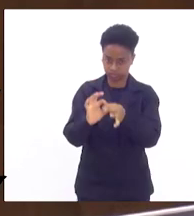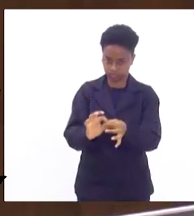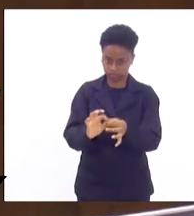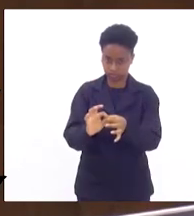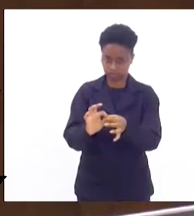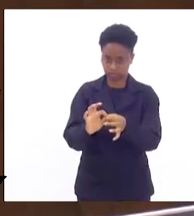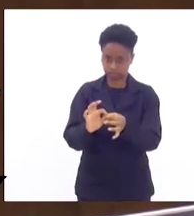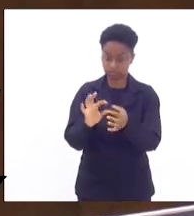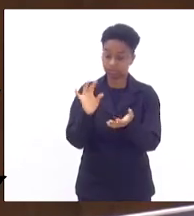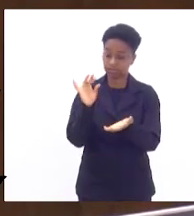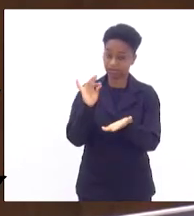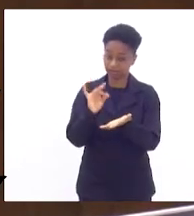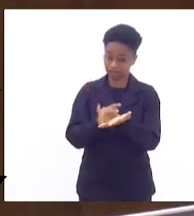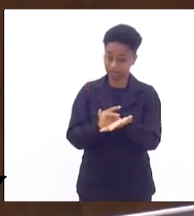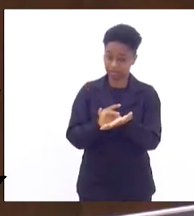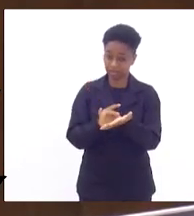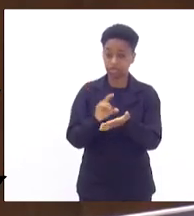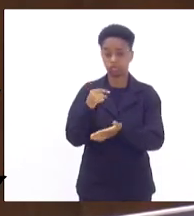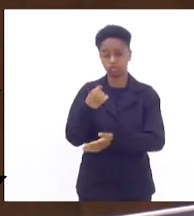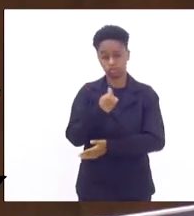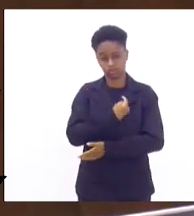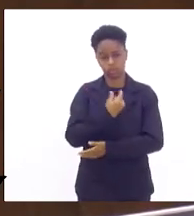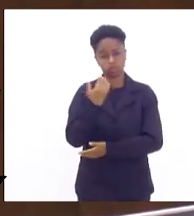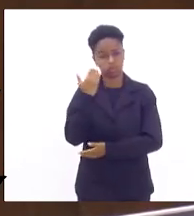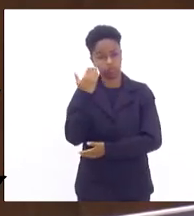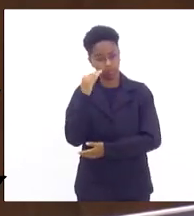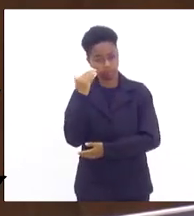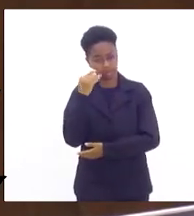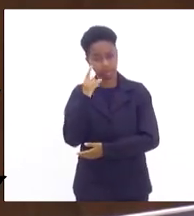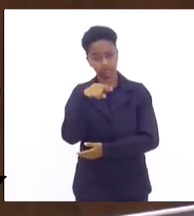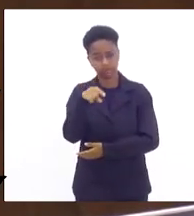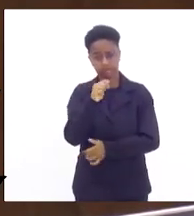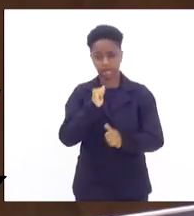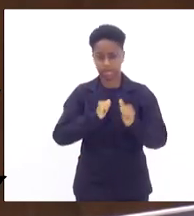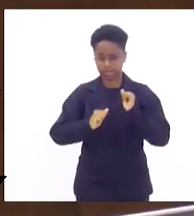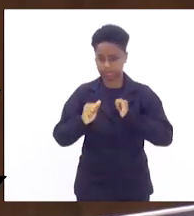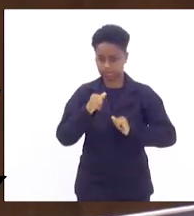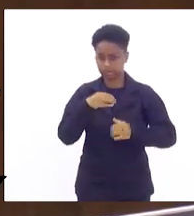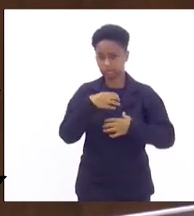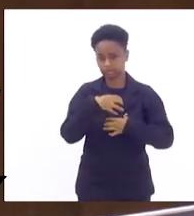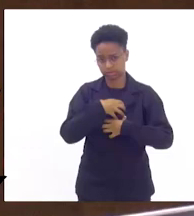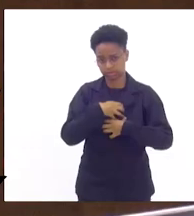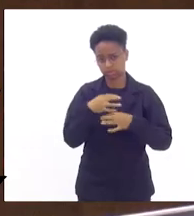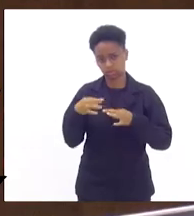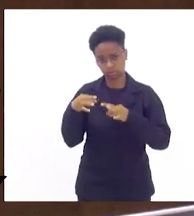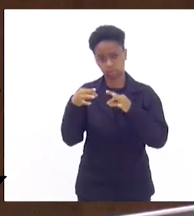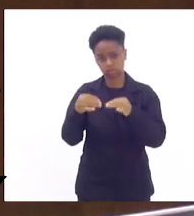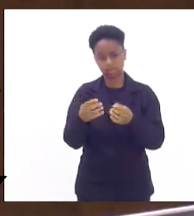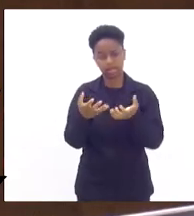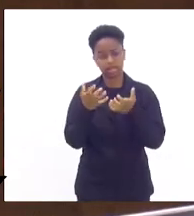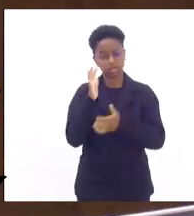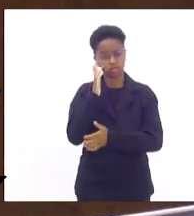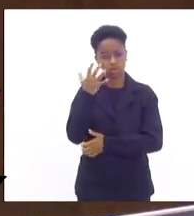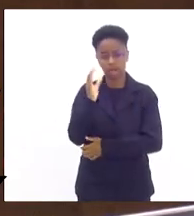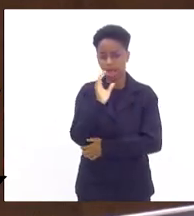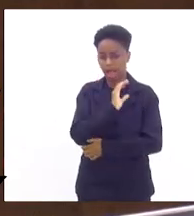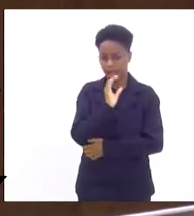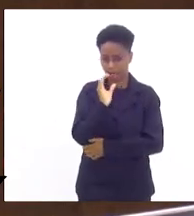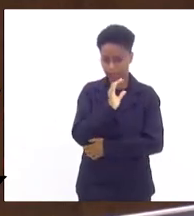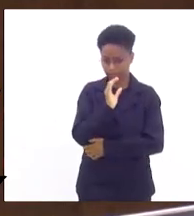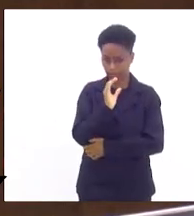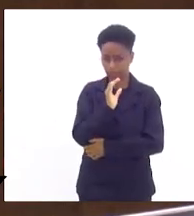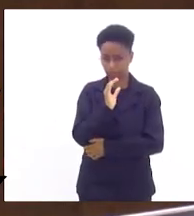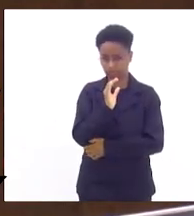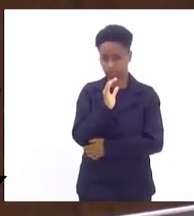De fato, a gente compreende a ansiedade, né, que todos temos de termos soluções rápidas